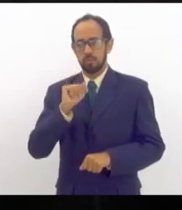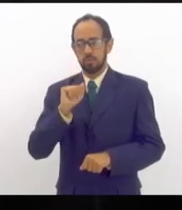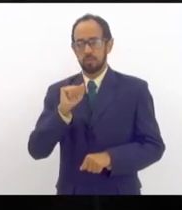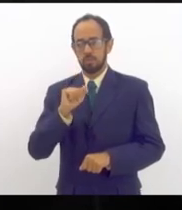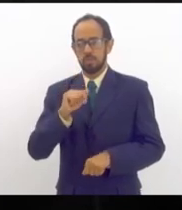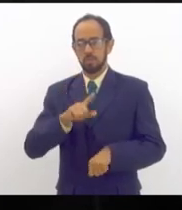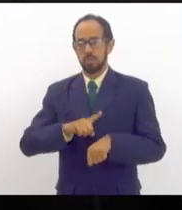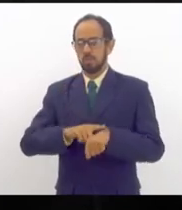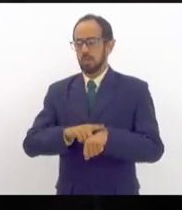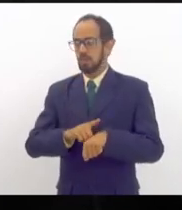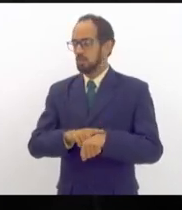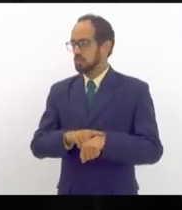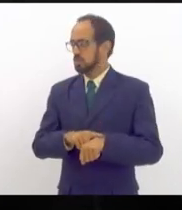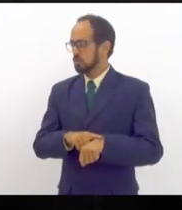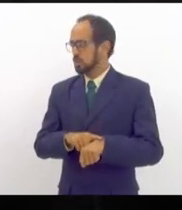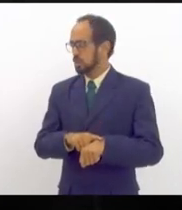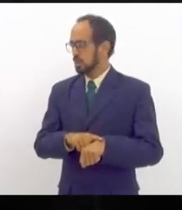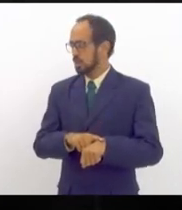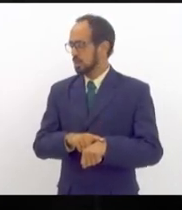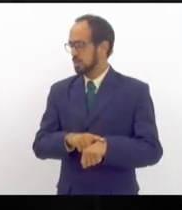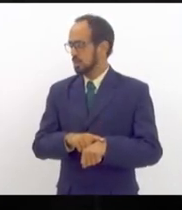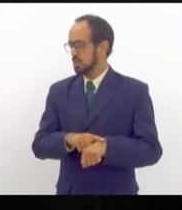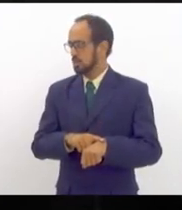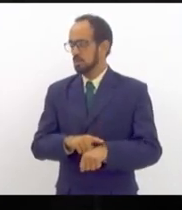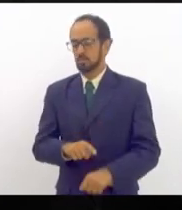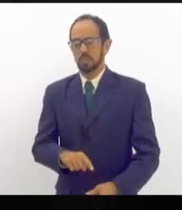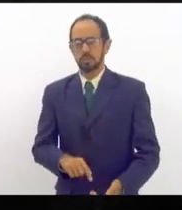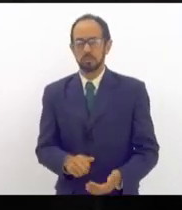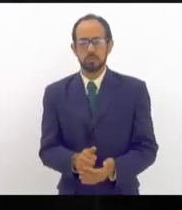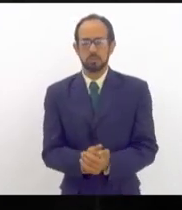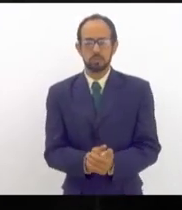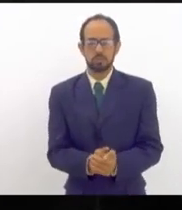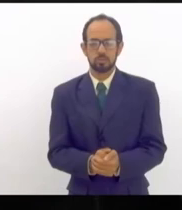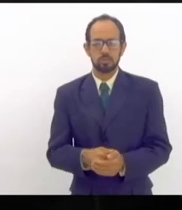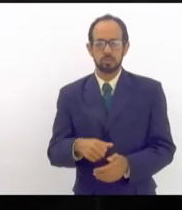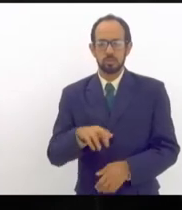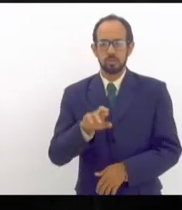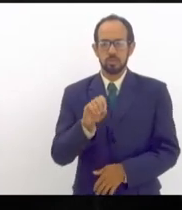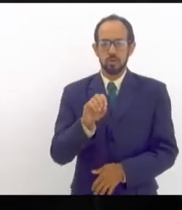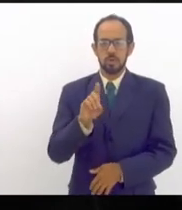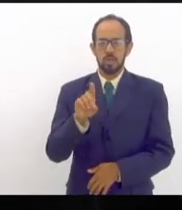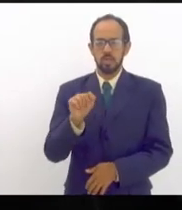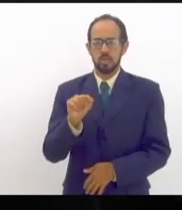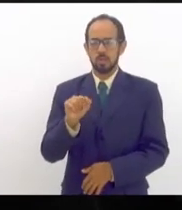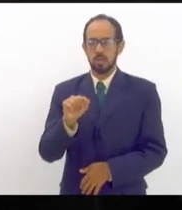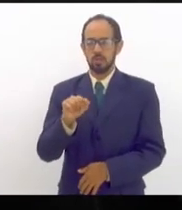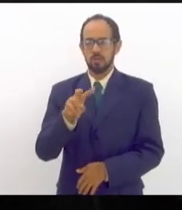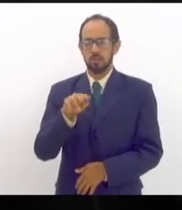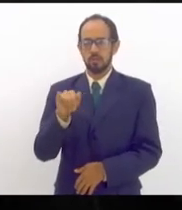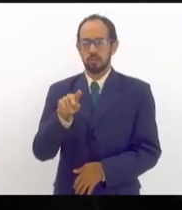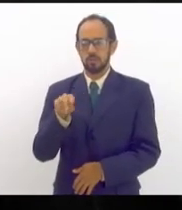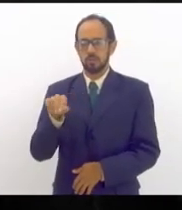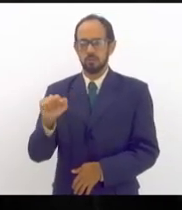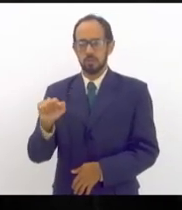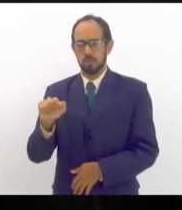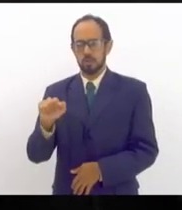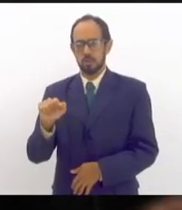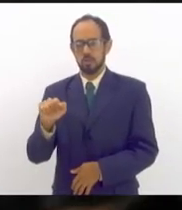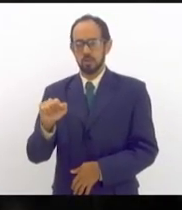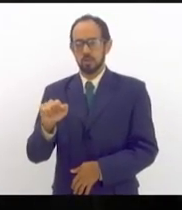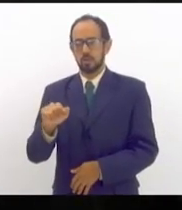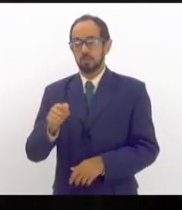no programa Roda Viva a entrevista do